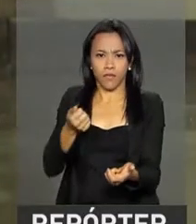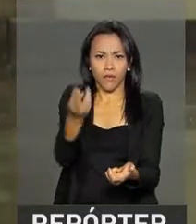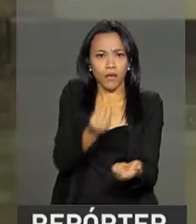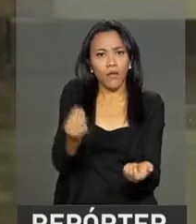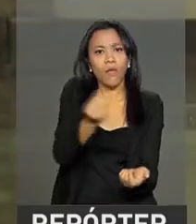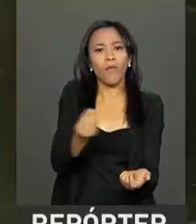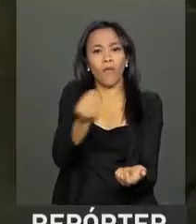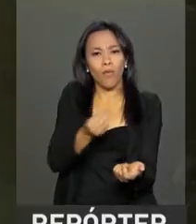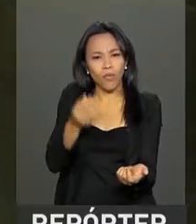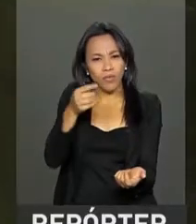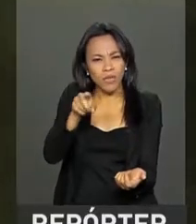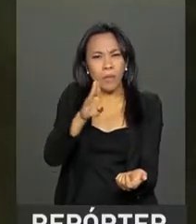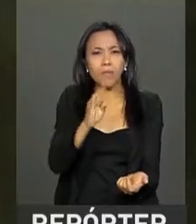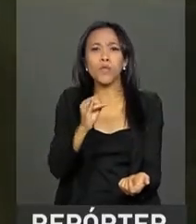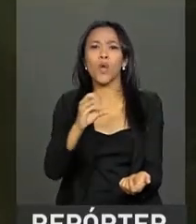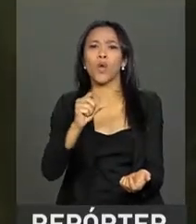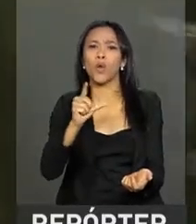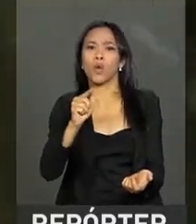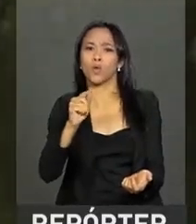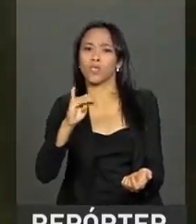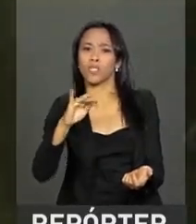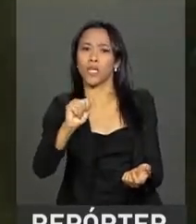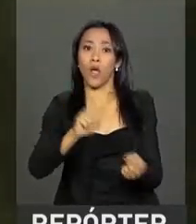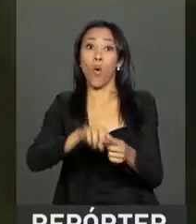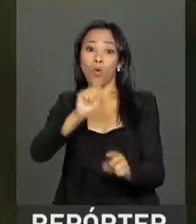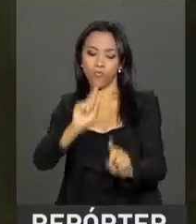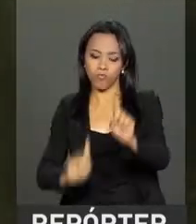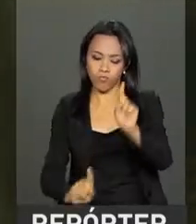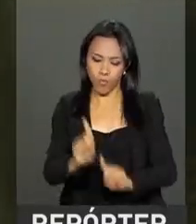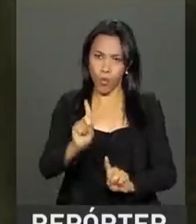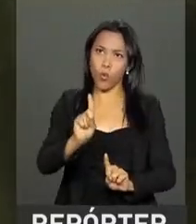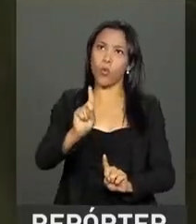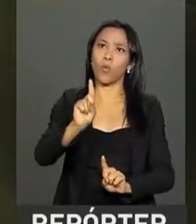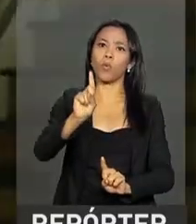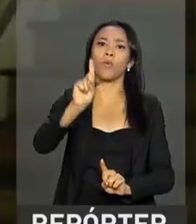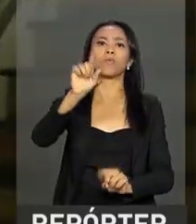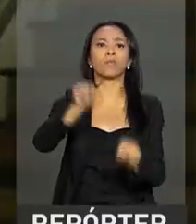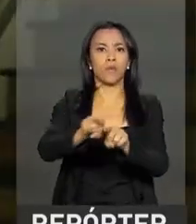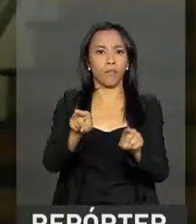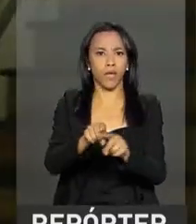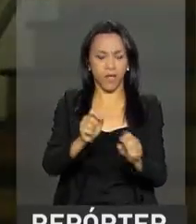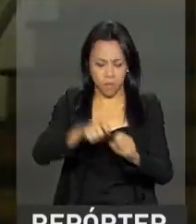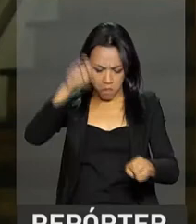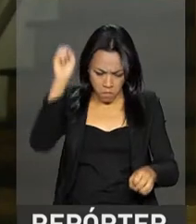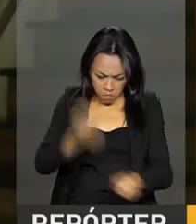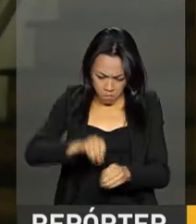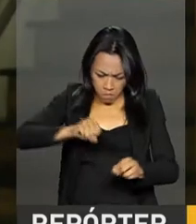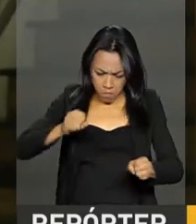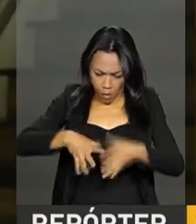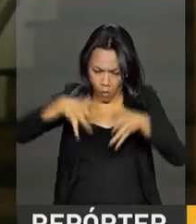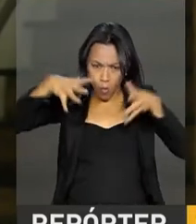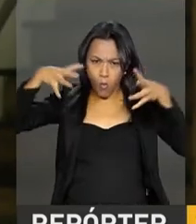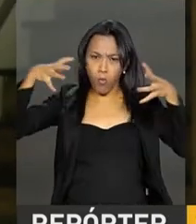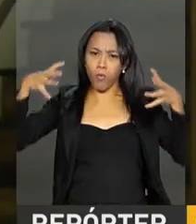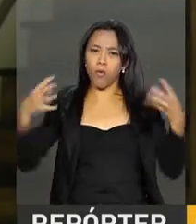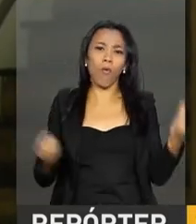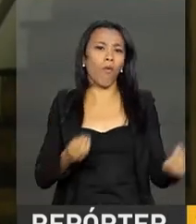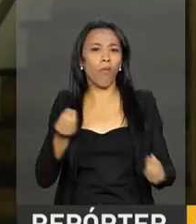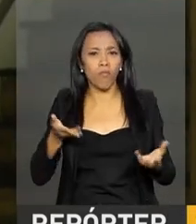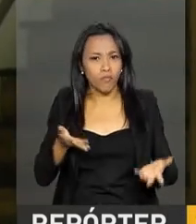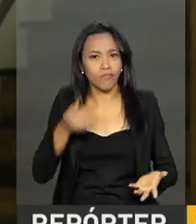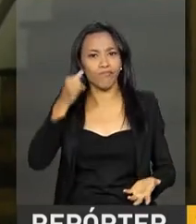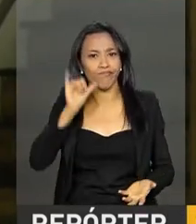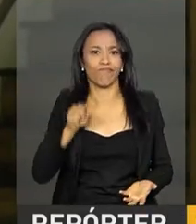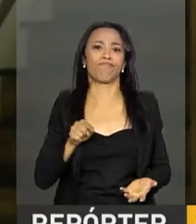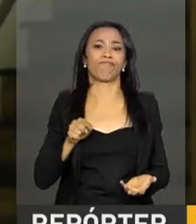química biológica ou nuclear os chamados que brn o brasil já desde a assinatura do